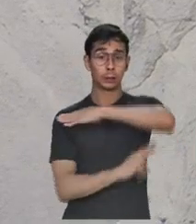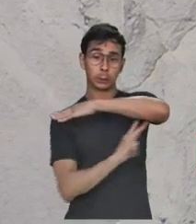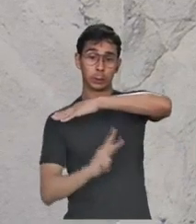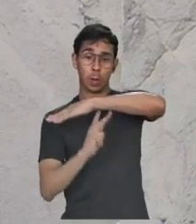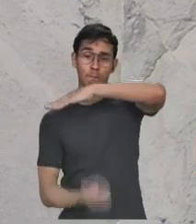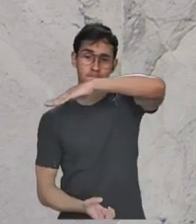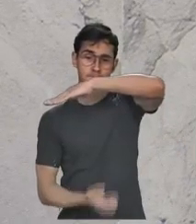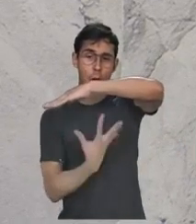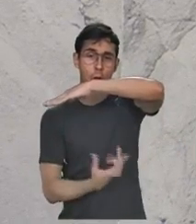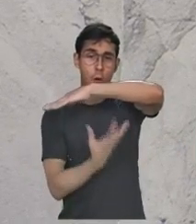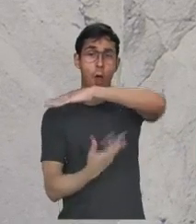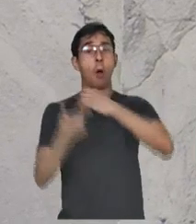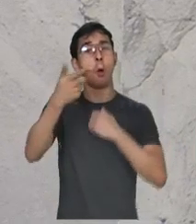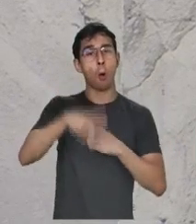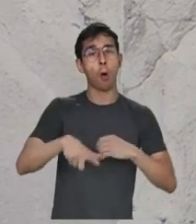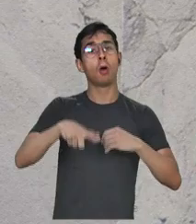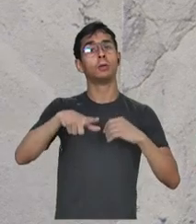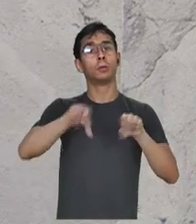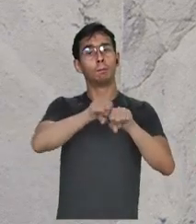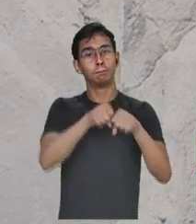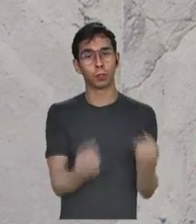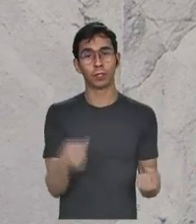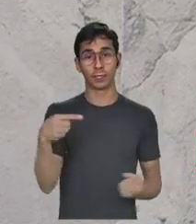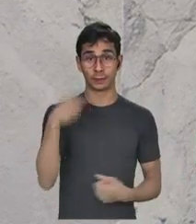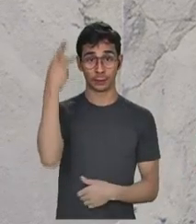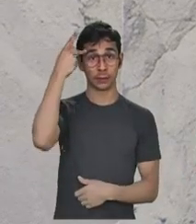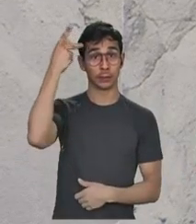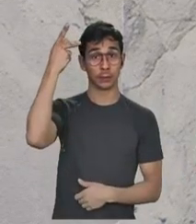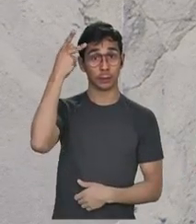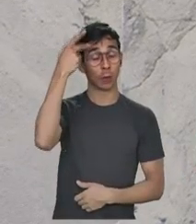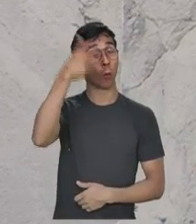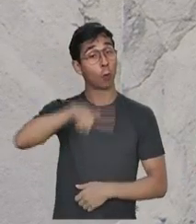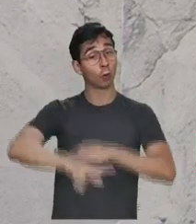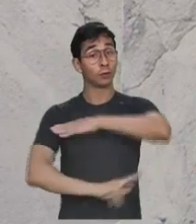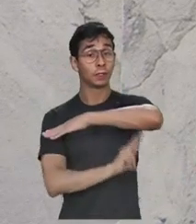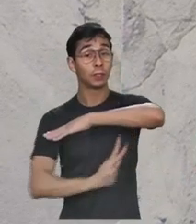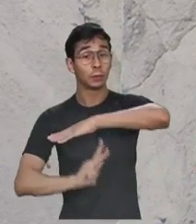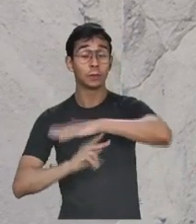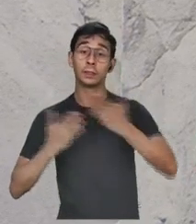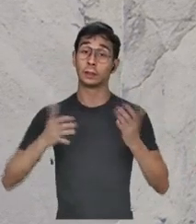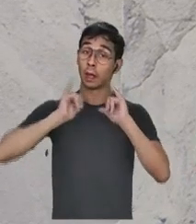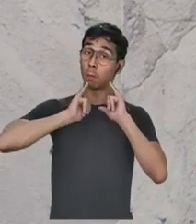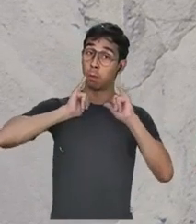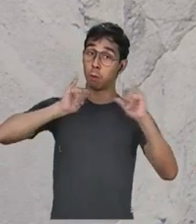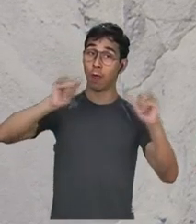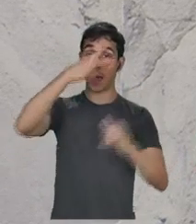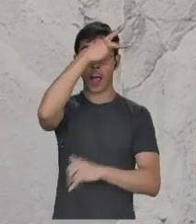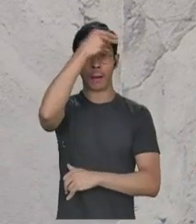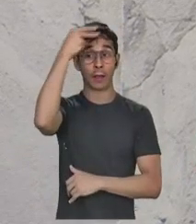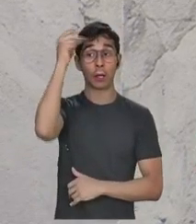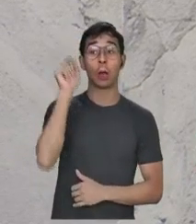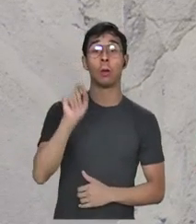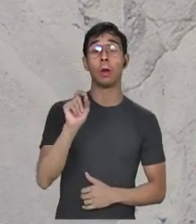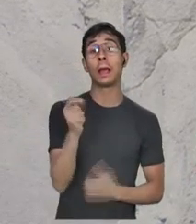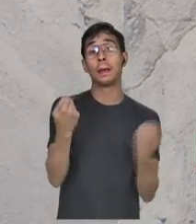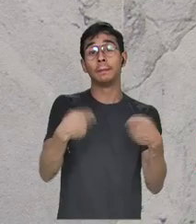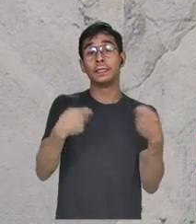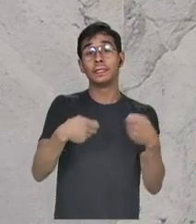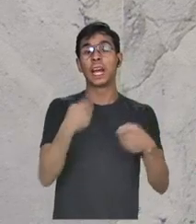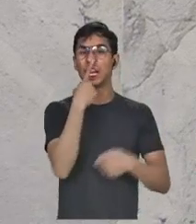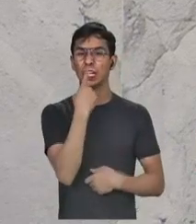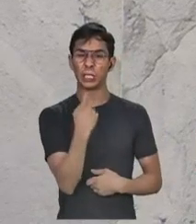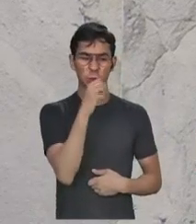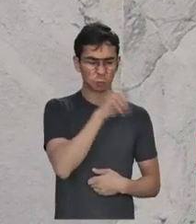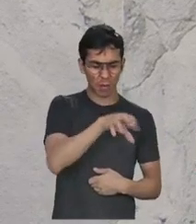mais um viaduto que nós vamos perder são paulo então que alerta a prefeitura nós estamos fazendo ofício à prefeitura no sentido que seja retirado